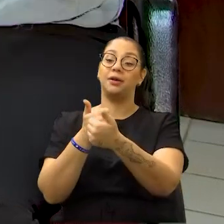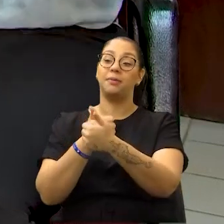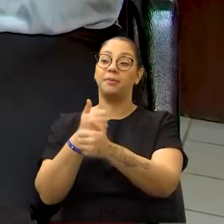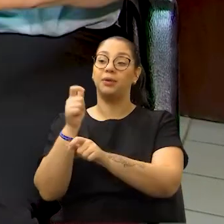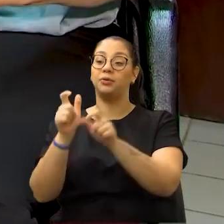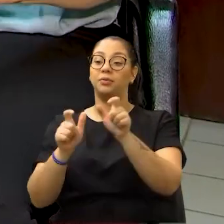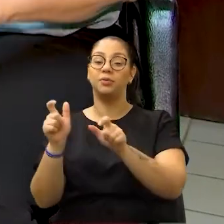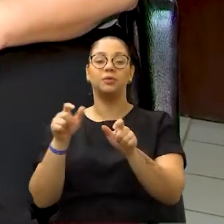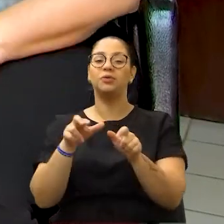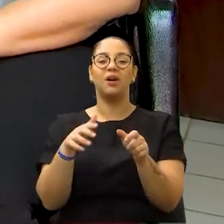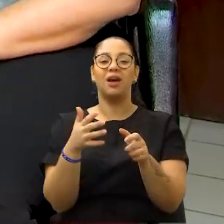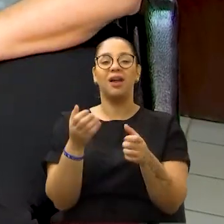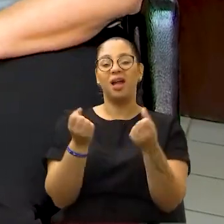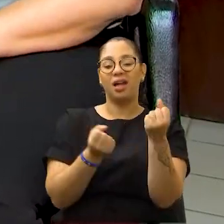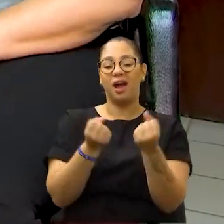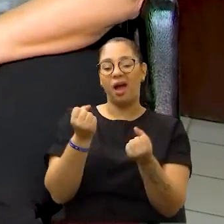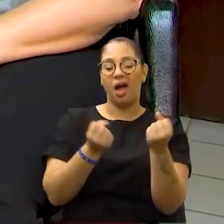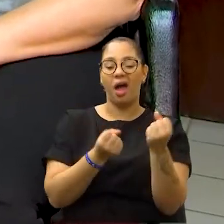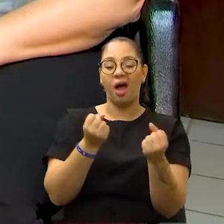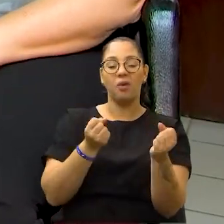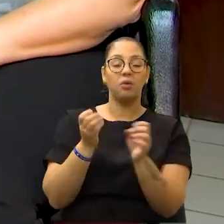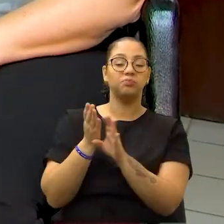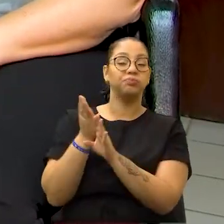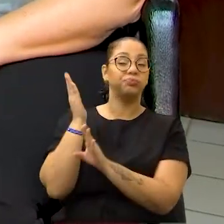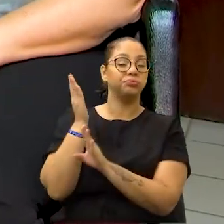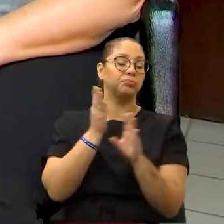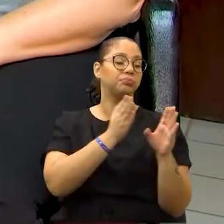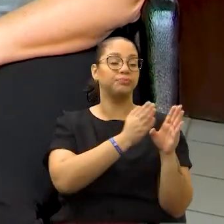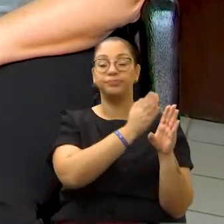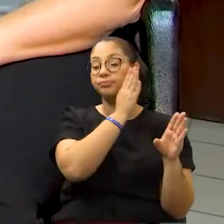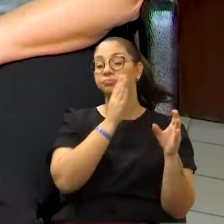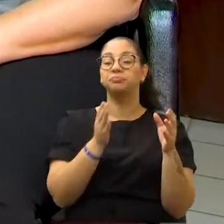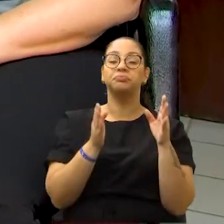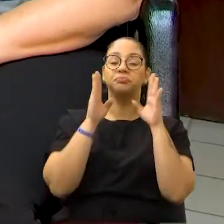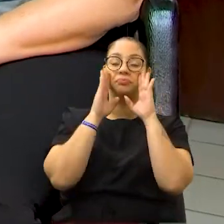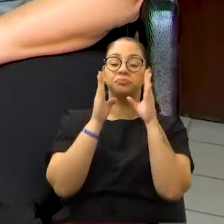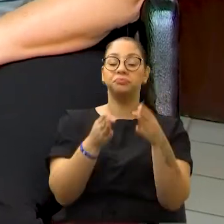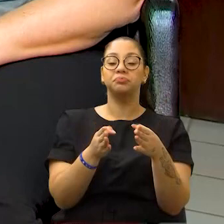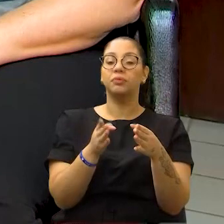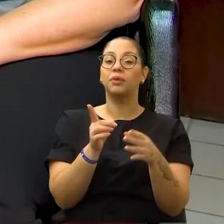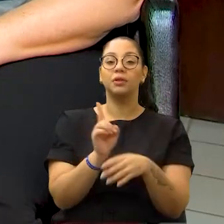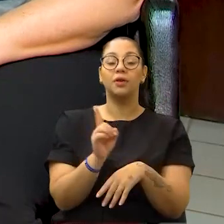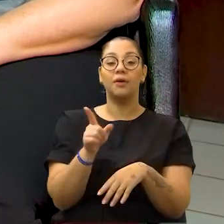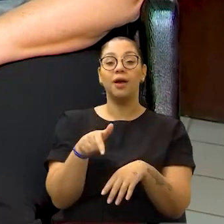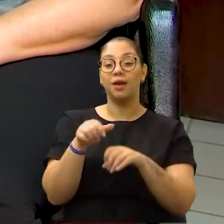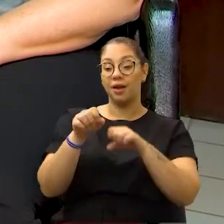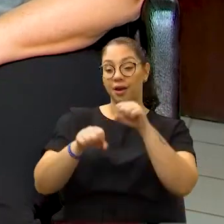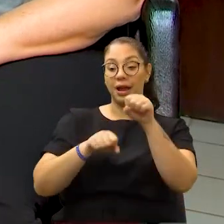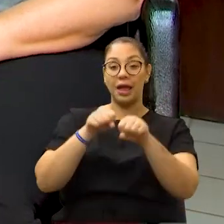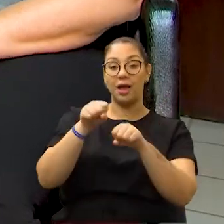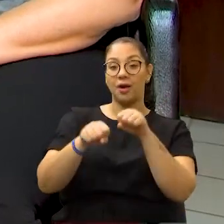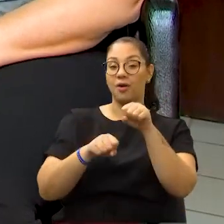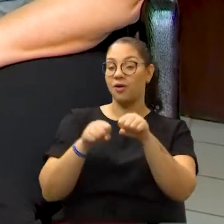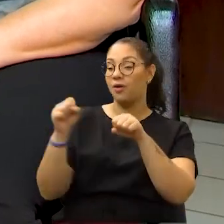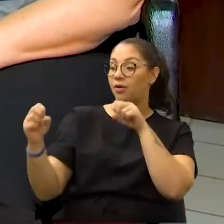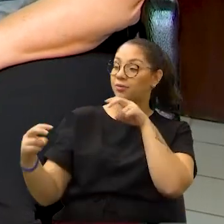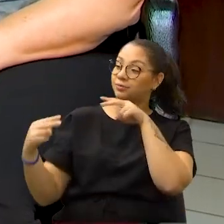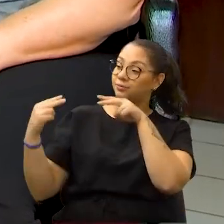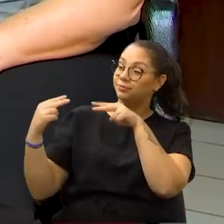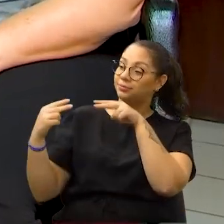carro que blindava, né? Era a bicicleta andando na rua e olhando as pessoas e parando. Na altura ali do olho da